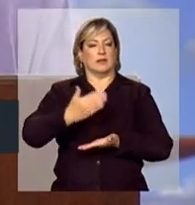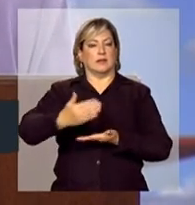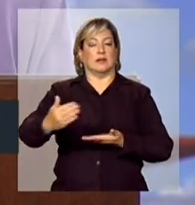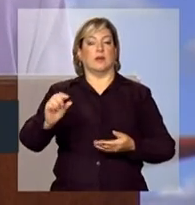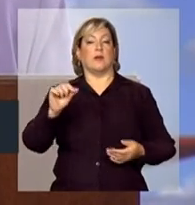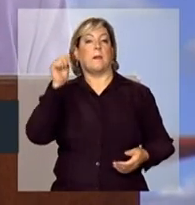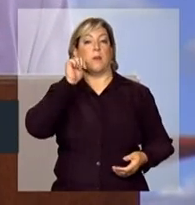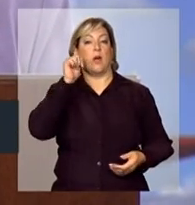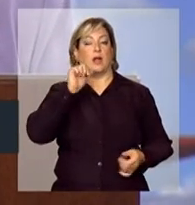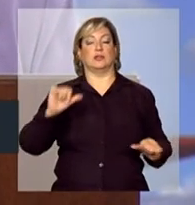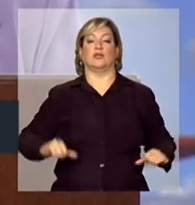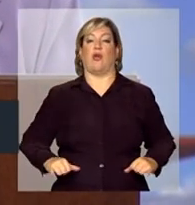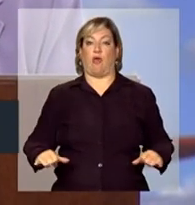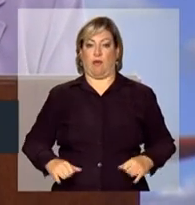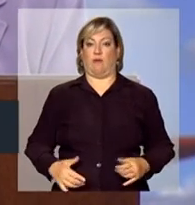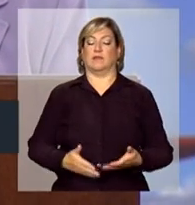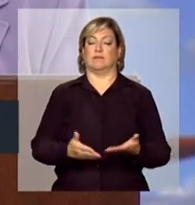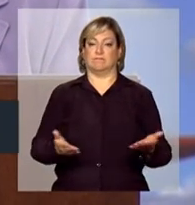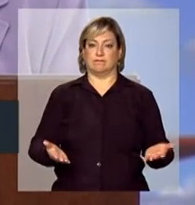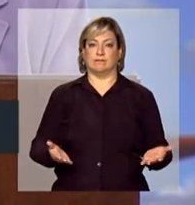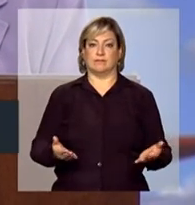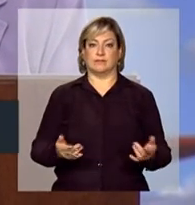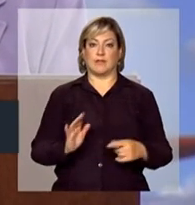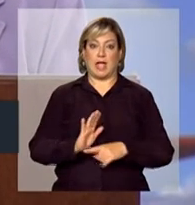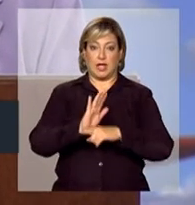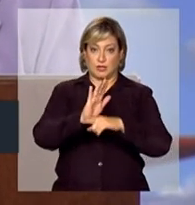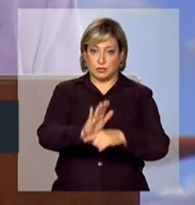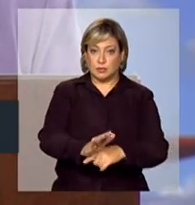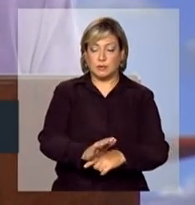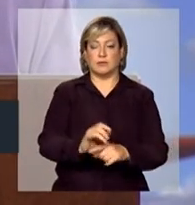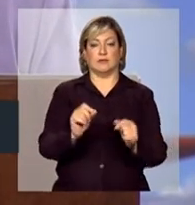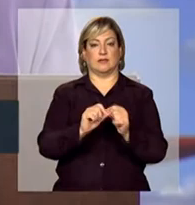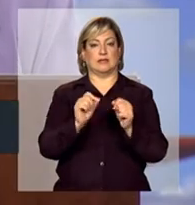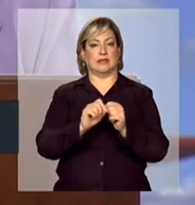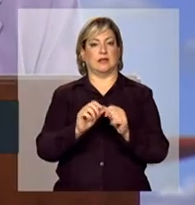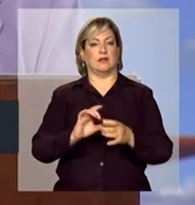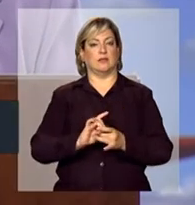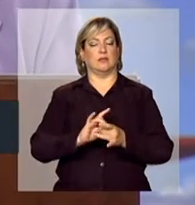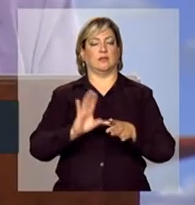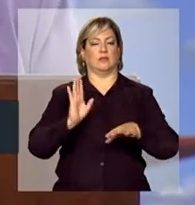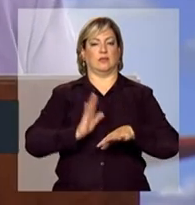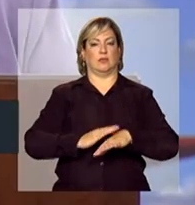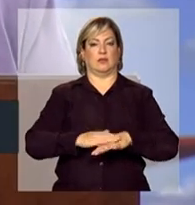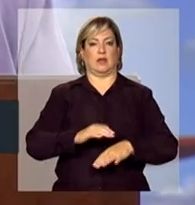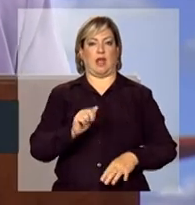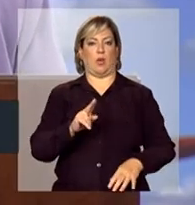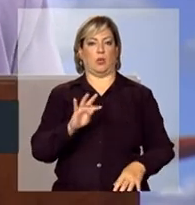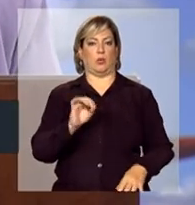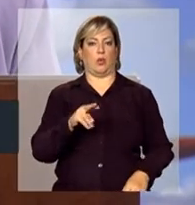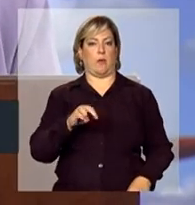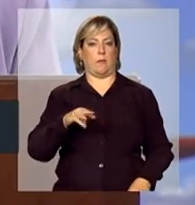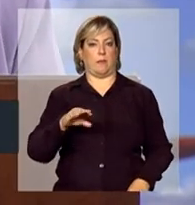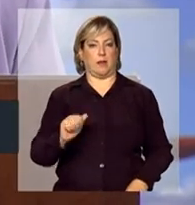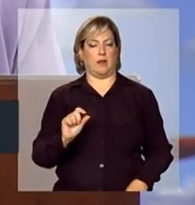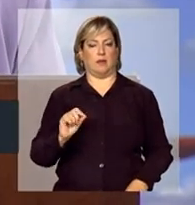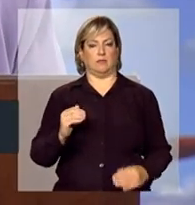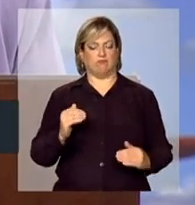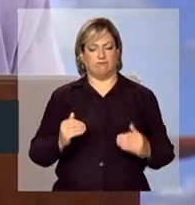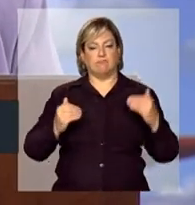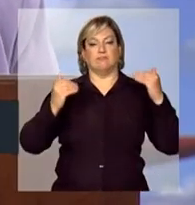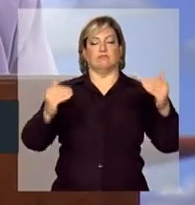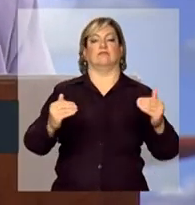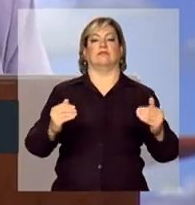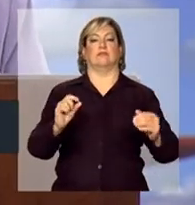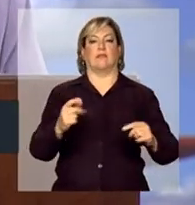mulheres passam contribuindo para a construção de sua autonomia superação e rompimento